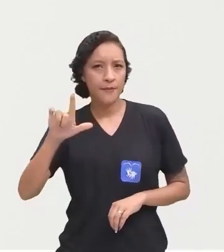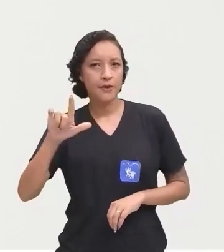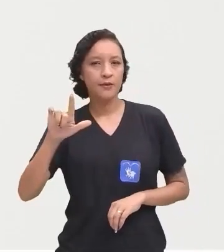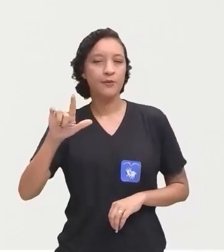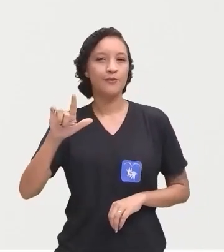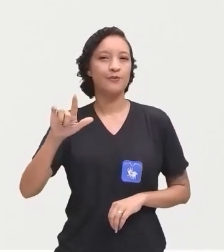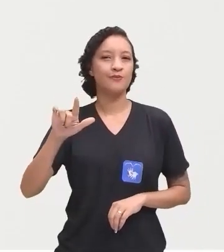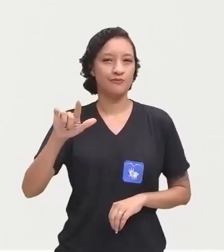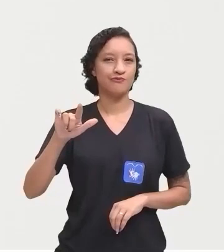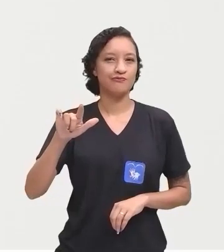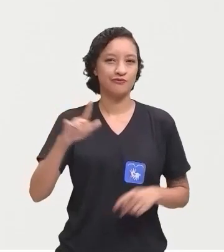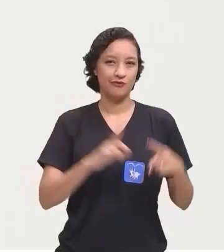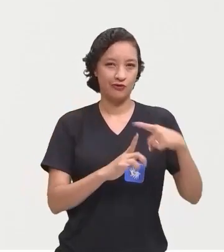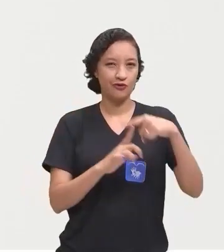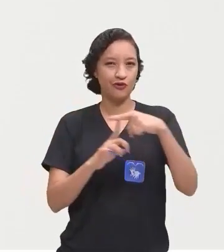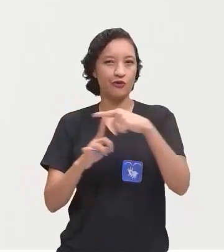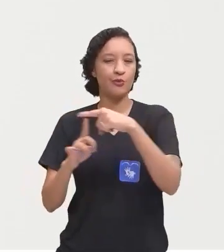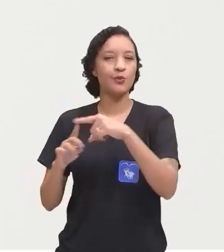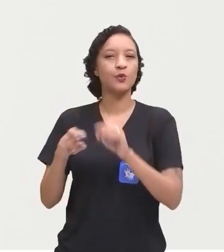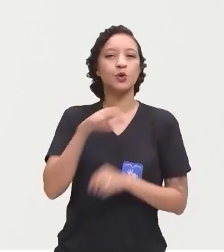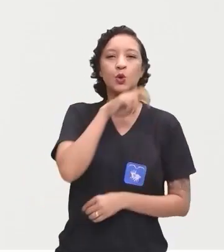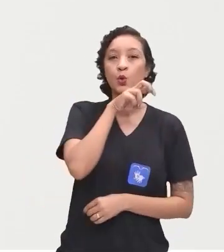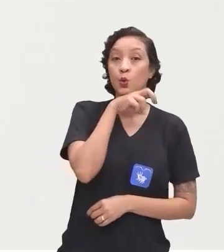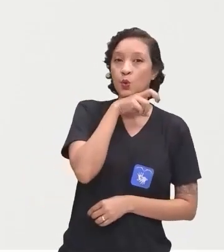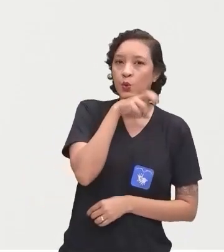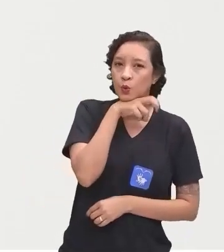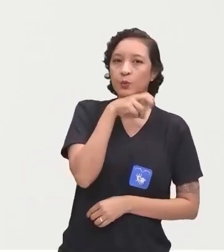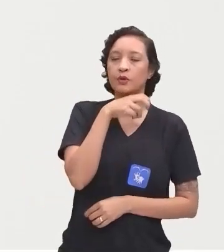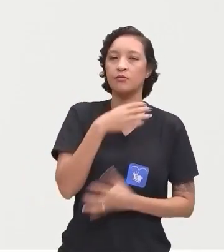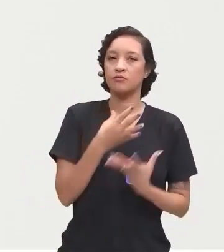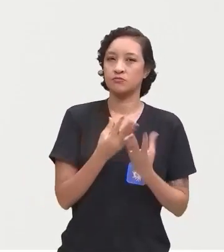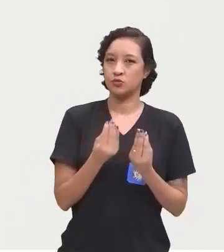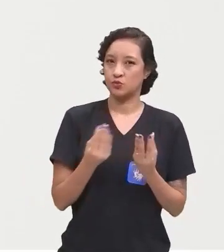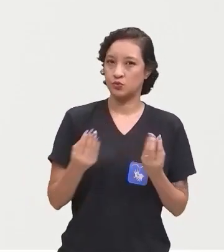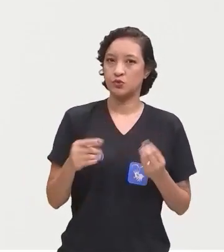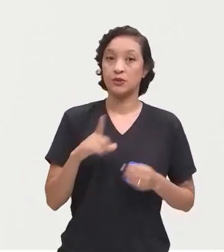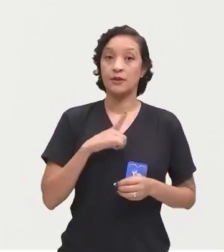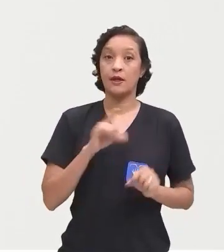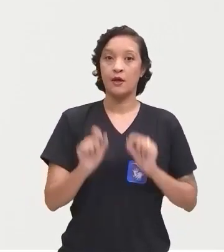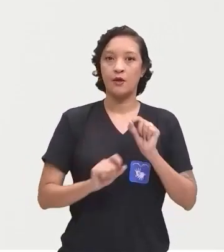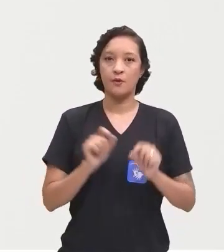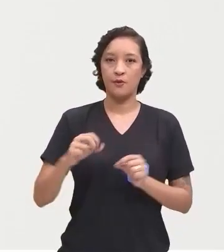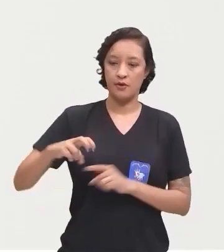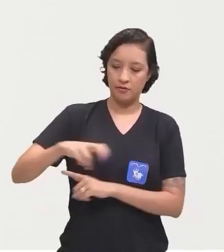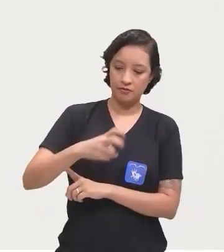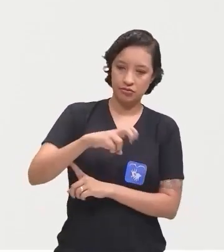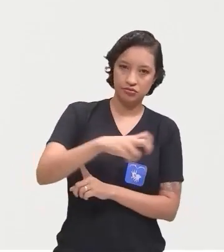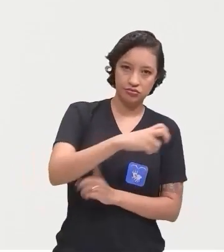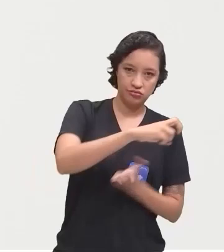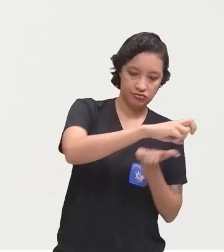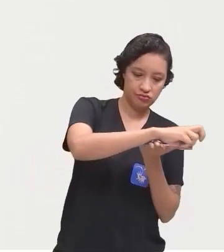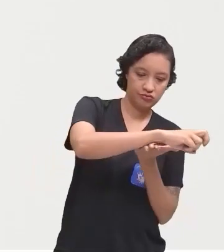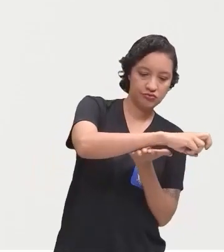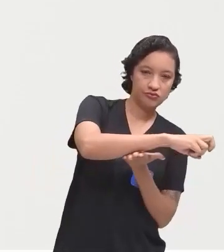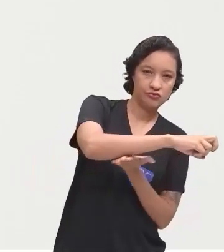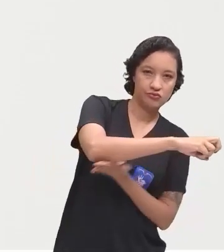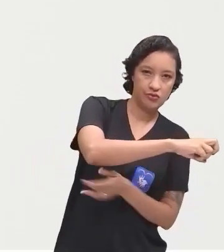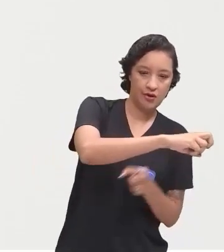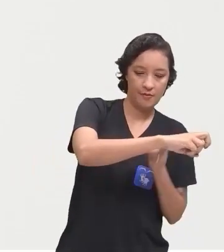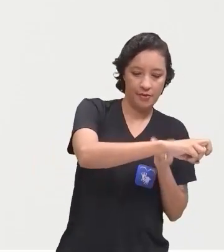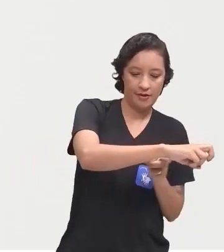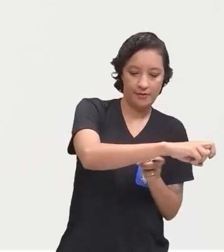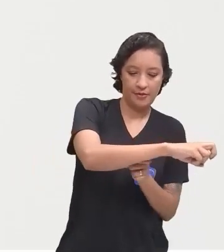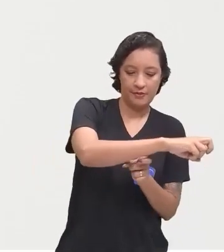2.500 espécies. A maioria das espécies tem grandes escamas na parte de baixo do corpo.